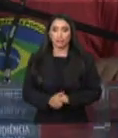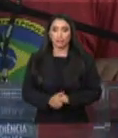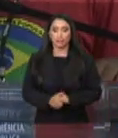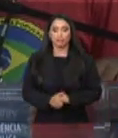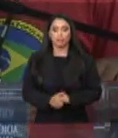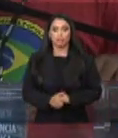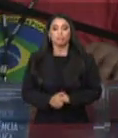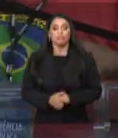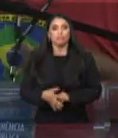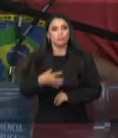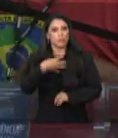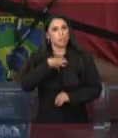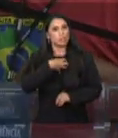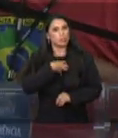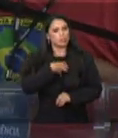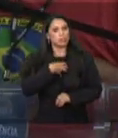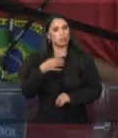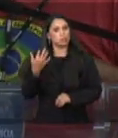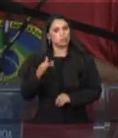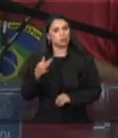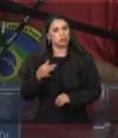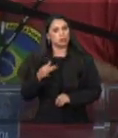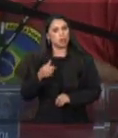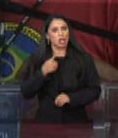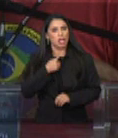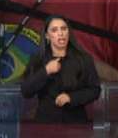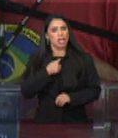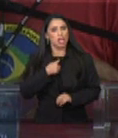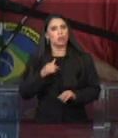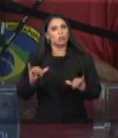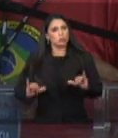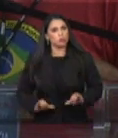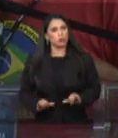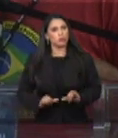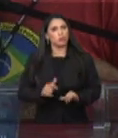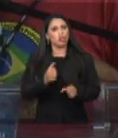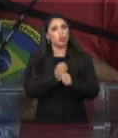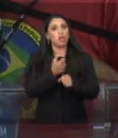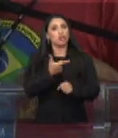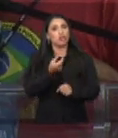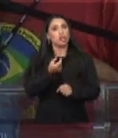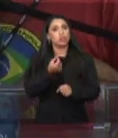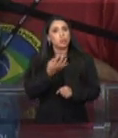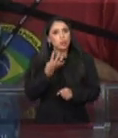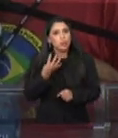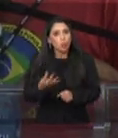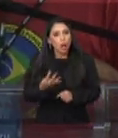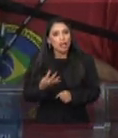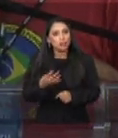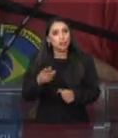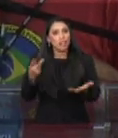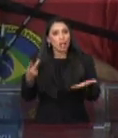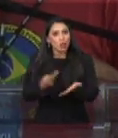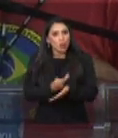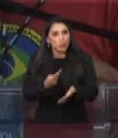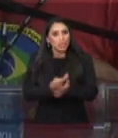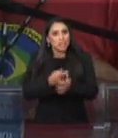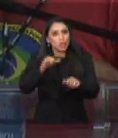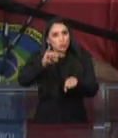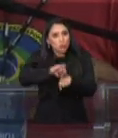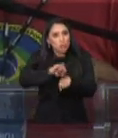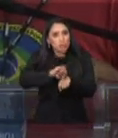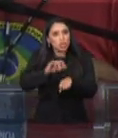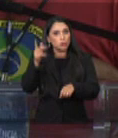a nossa dor eu sou do massacre de 2004 aquele massacre Barbalho que aconteceu no centro de São Paulo e